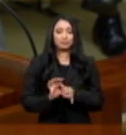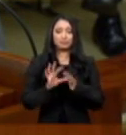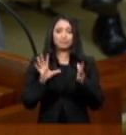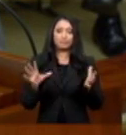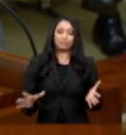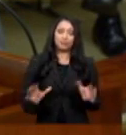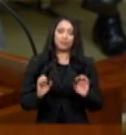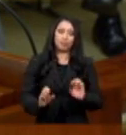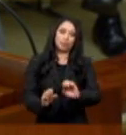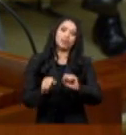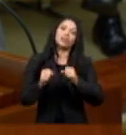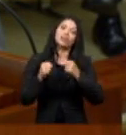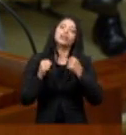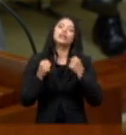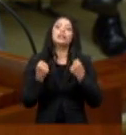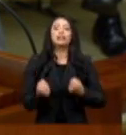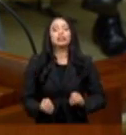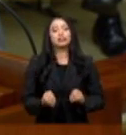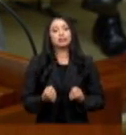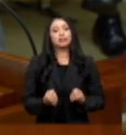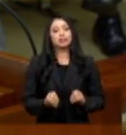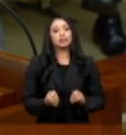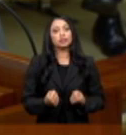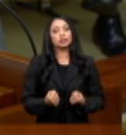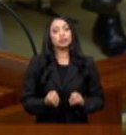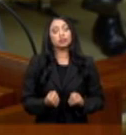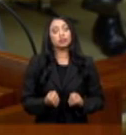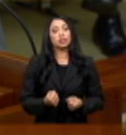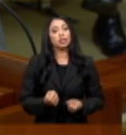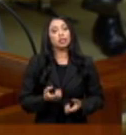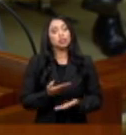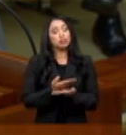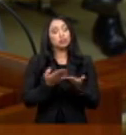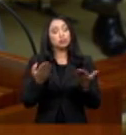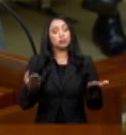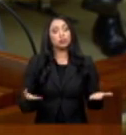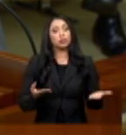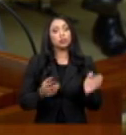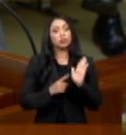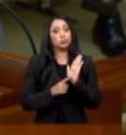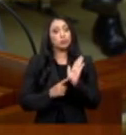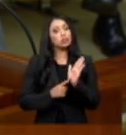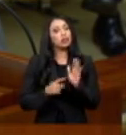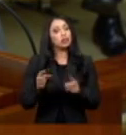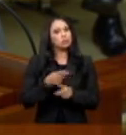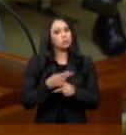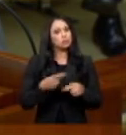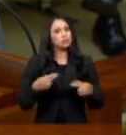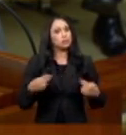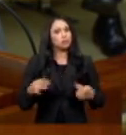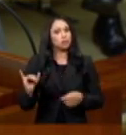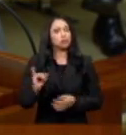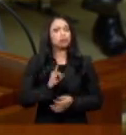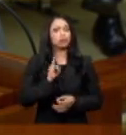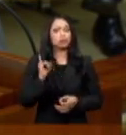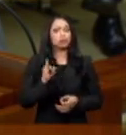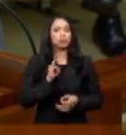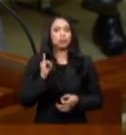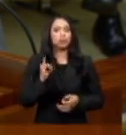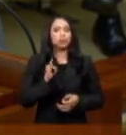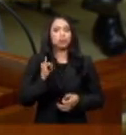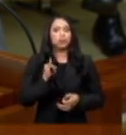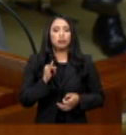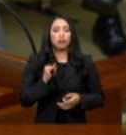na defesa desse interesse público, colocar algumas salvaguardas importantes para isso e que talvez o